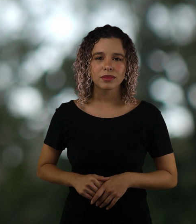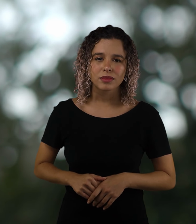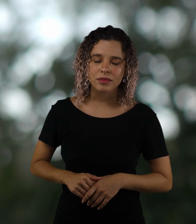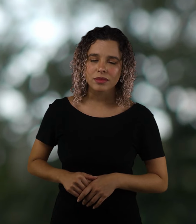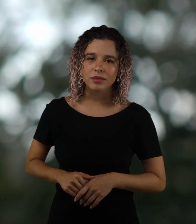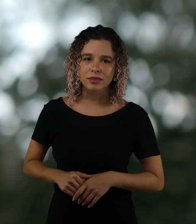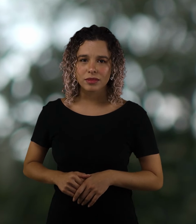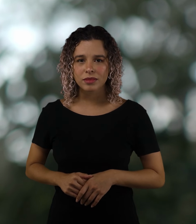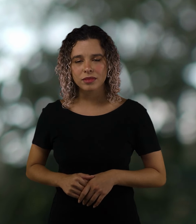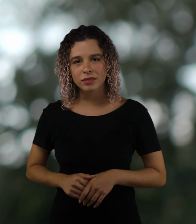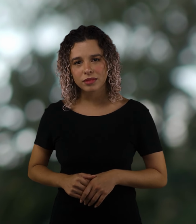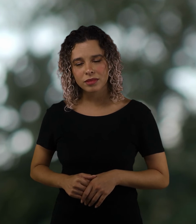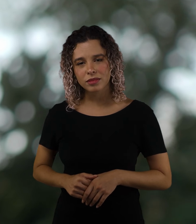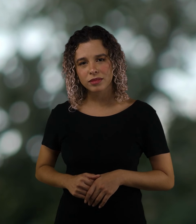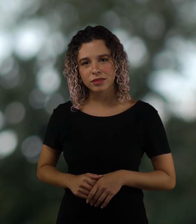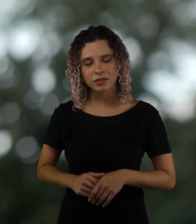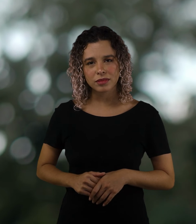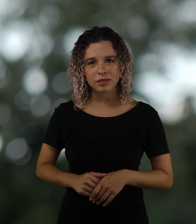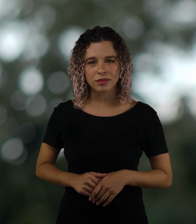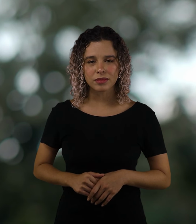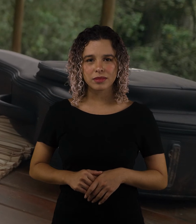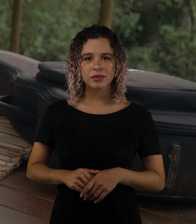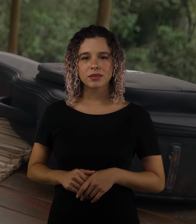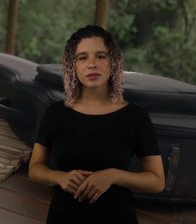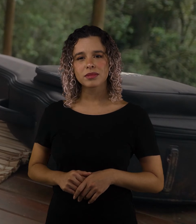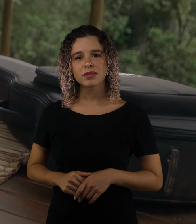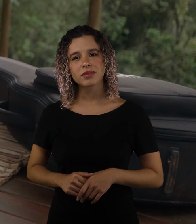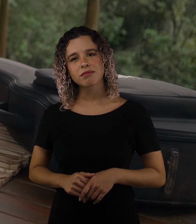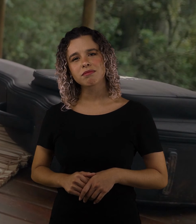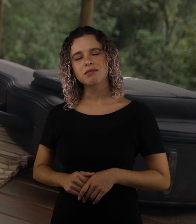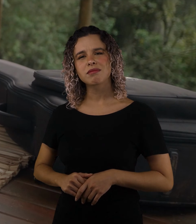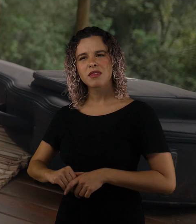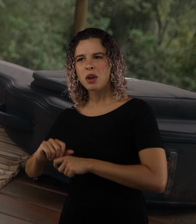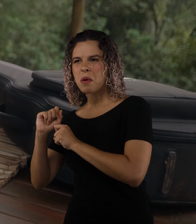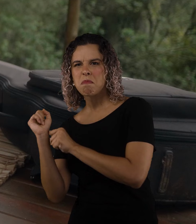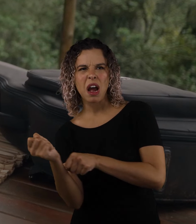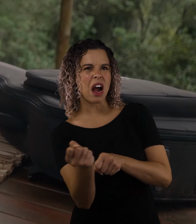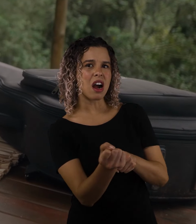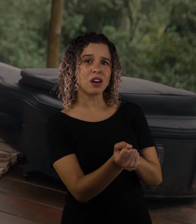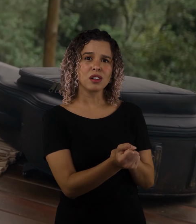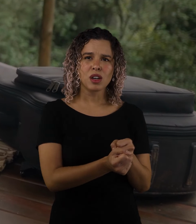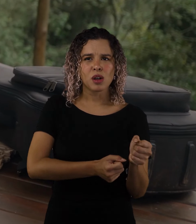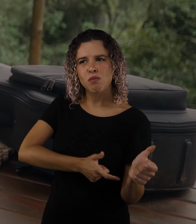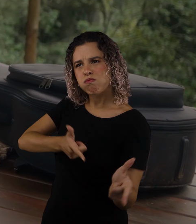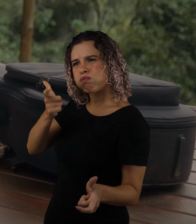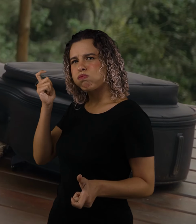brilha com suas dezenas de facetas triangulares. Kill or be